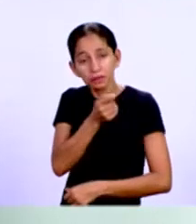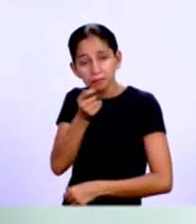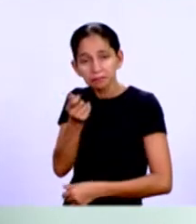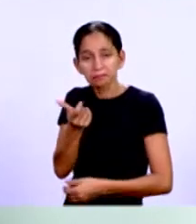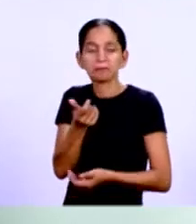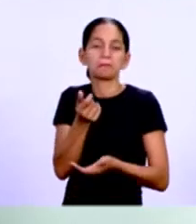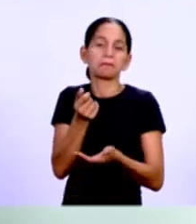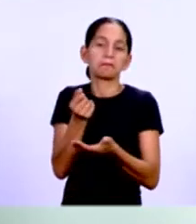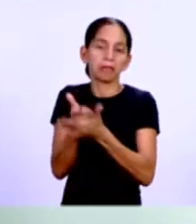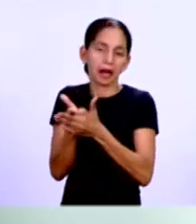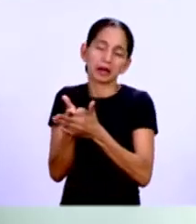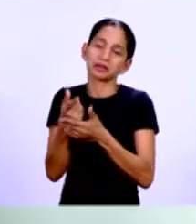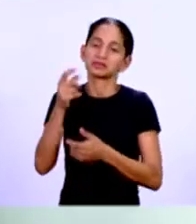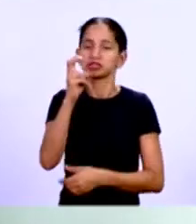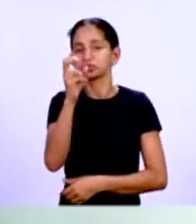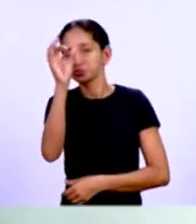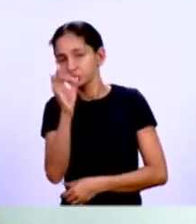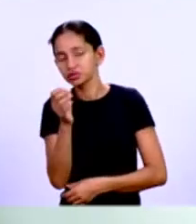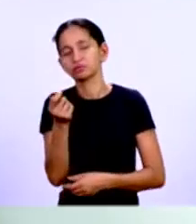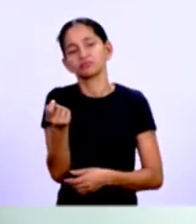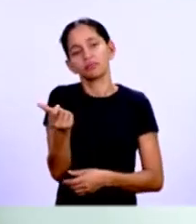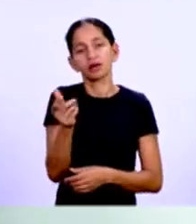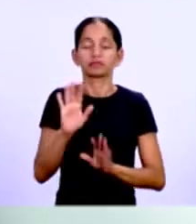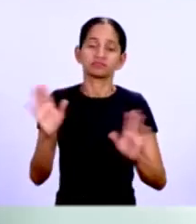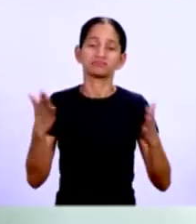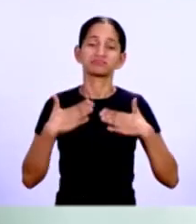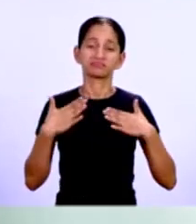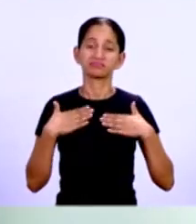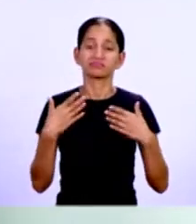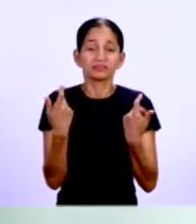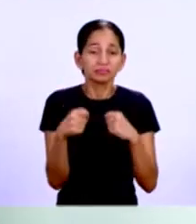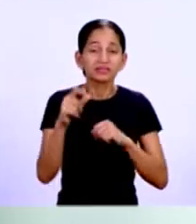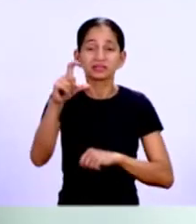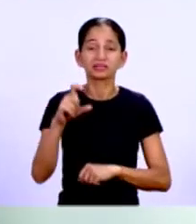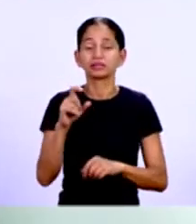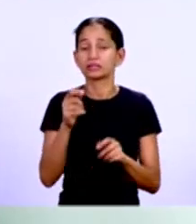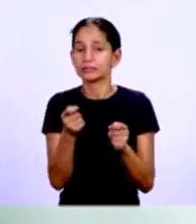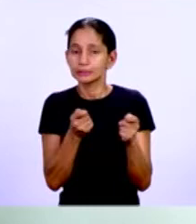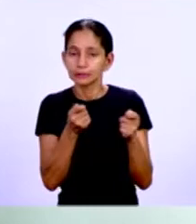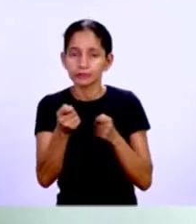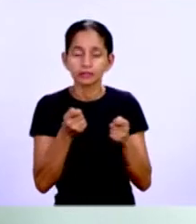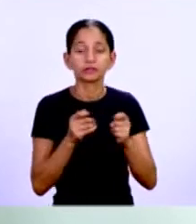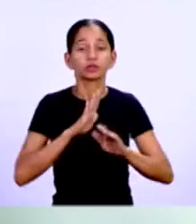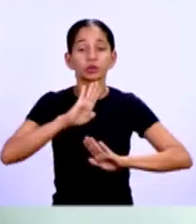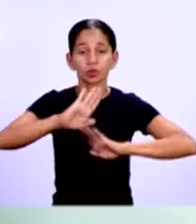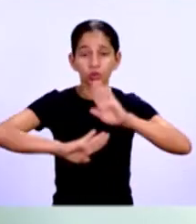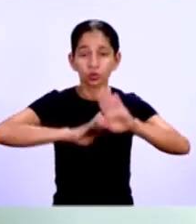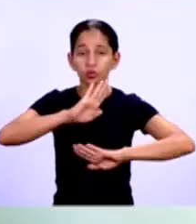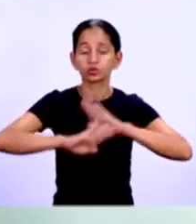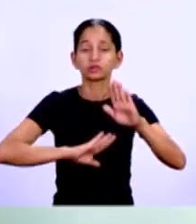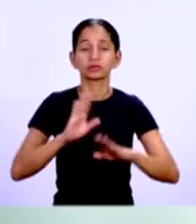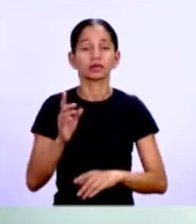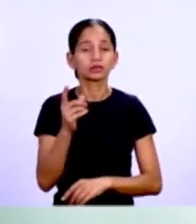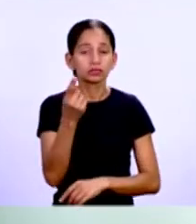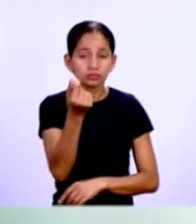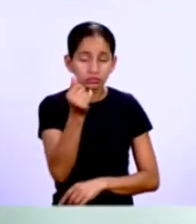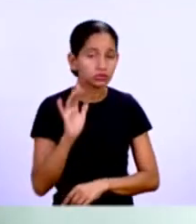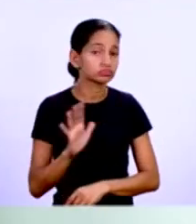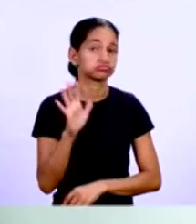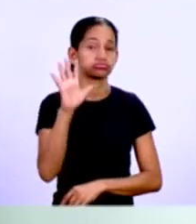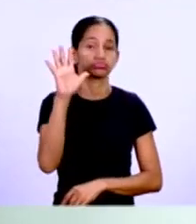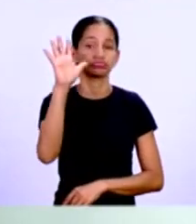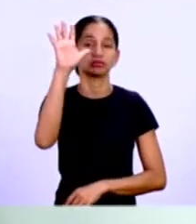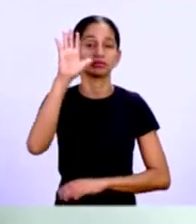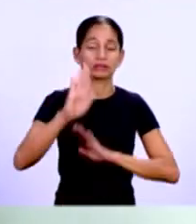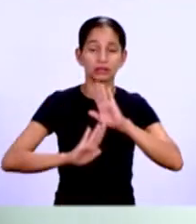mas principalmente você, consumidor que usa o cartão, você vai incorrer em altíssimas taxas de juros se por um